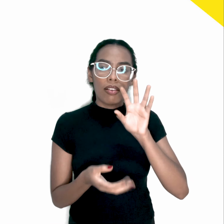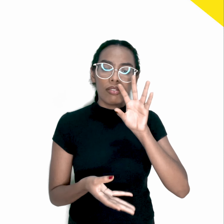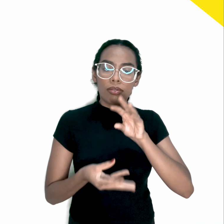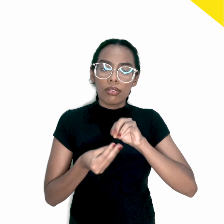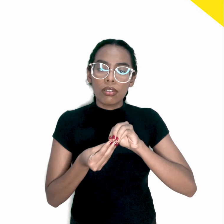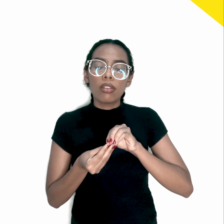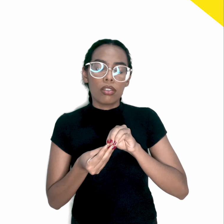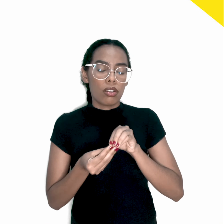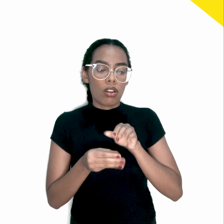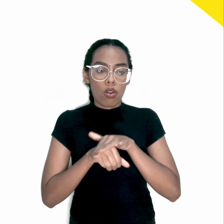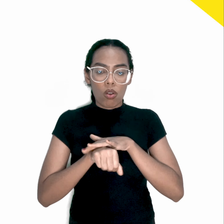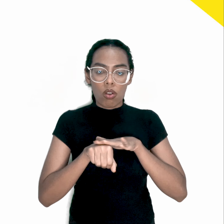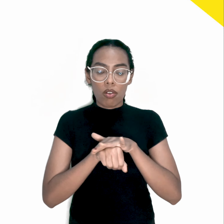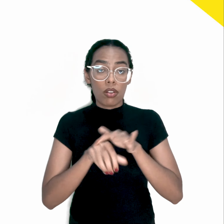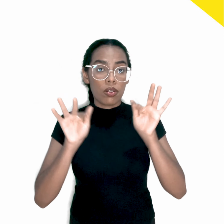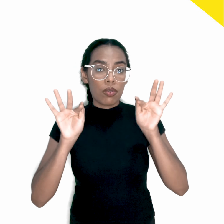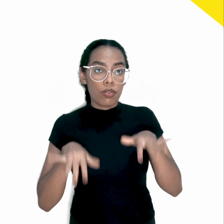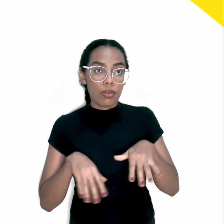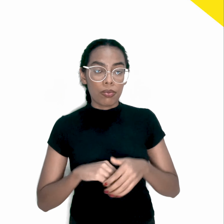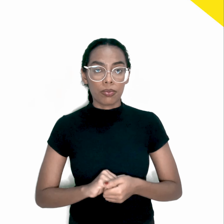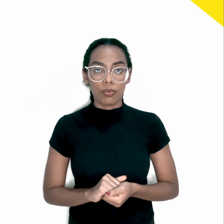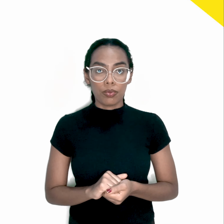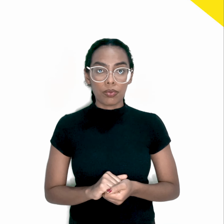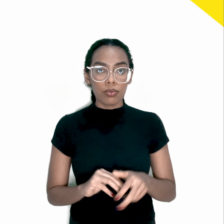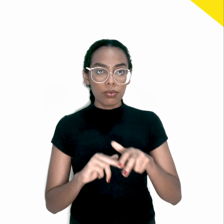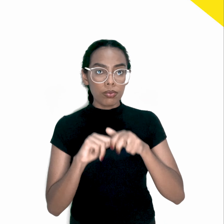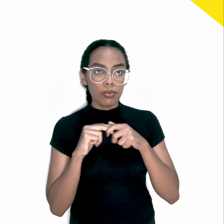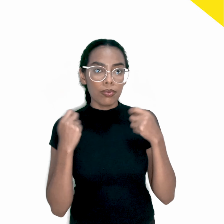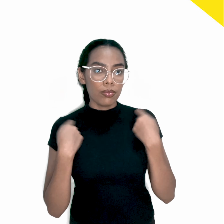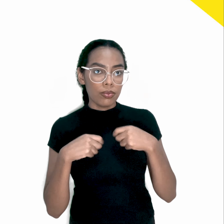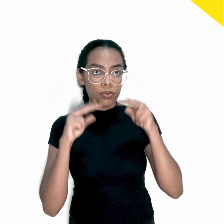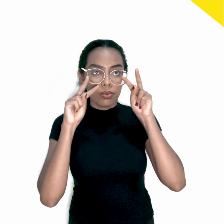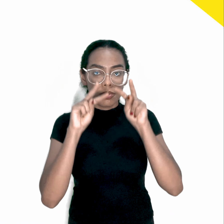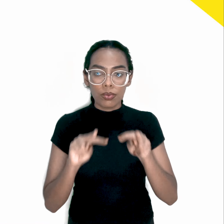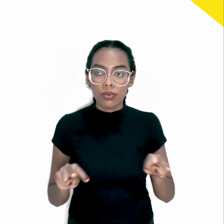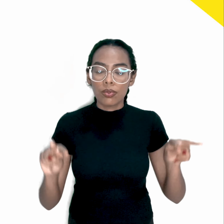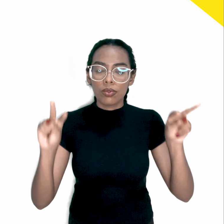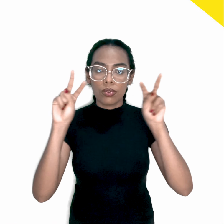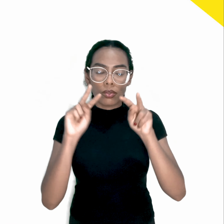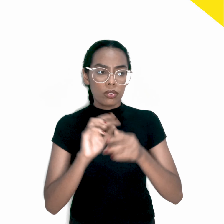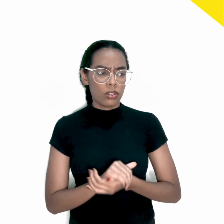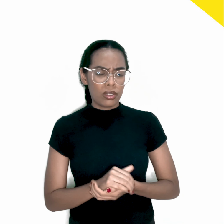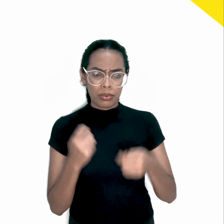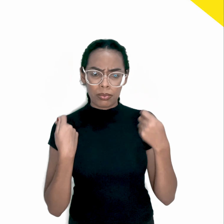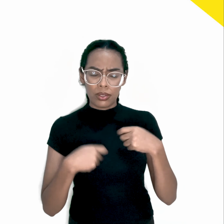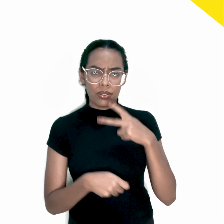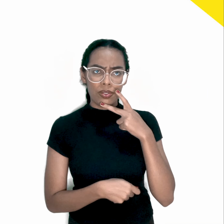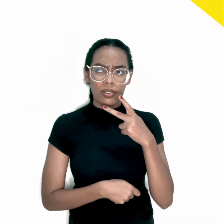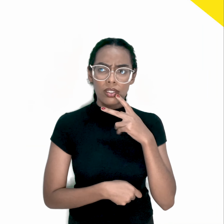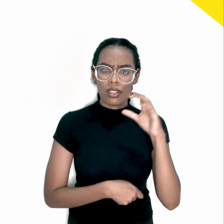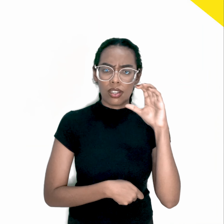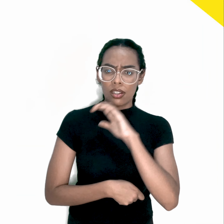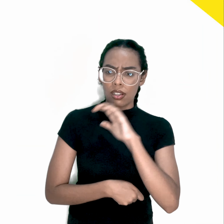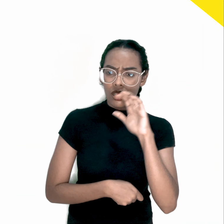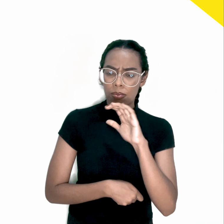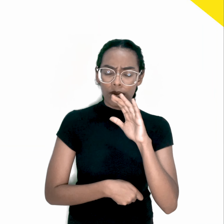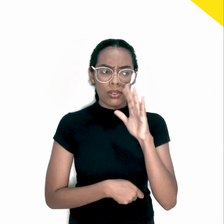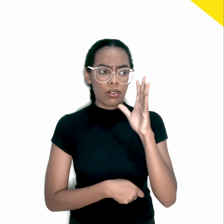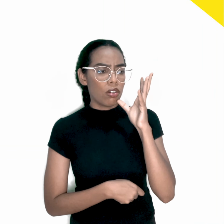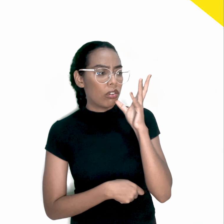um sinal de que a conversa terminou Por isso, também há importância de estar atento ao contato visual Eu preciso falar mais